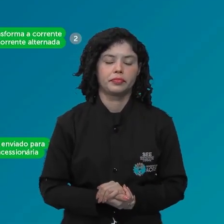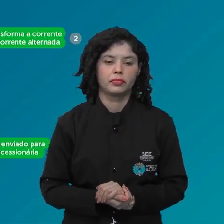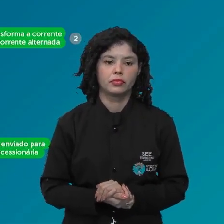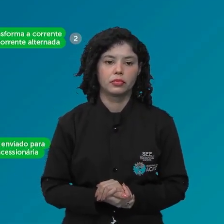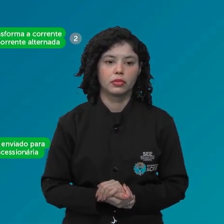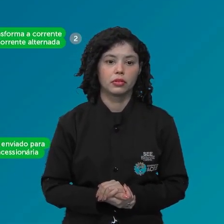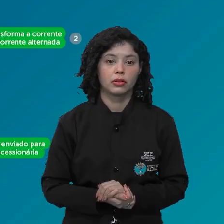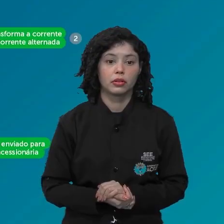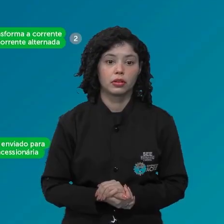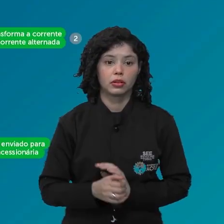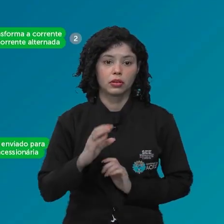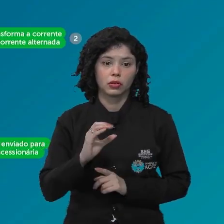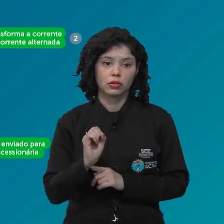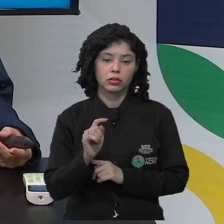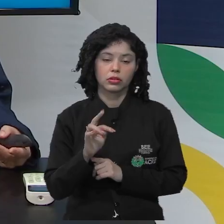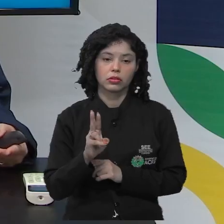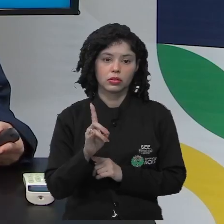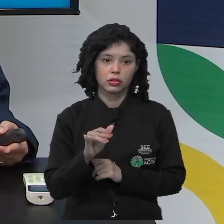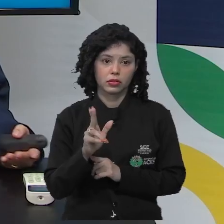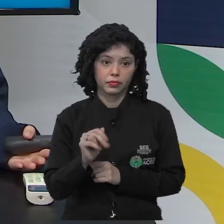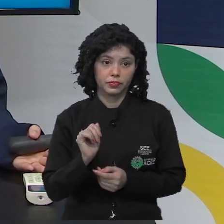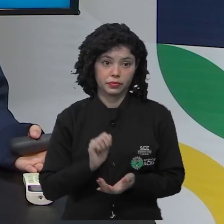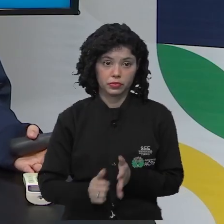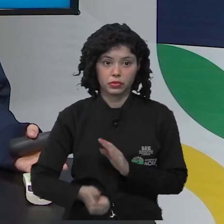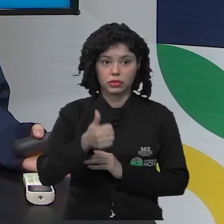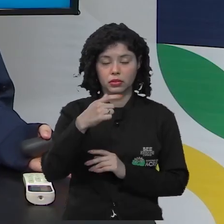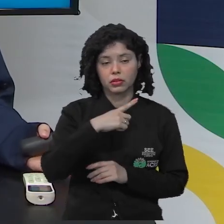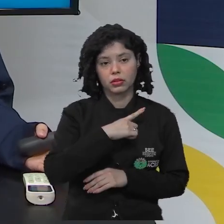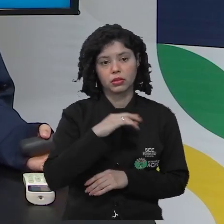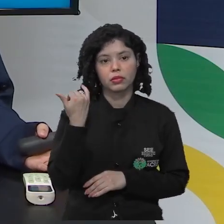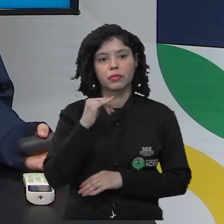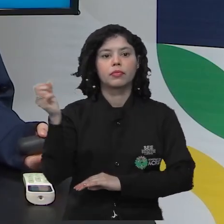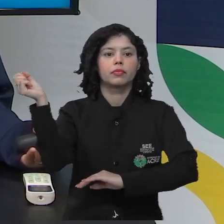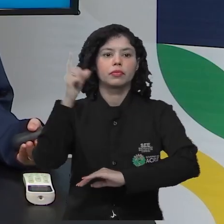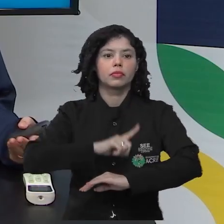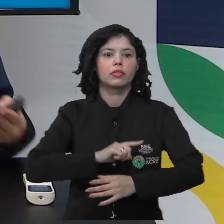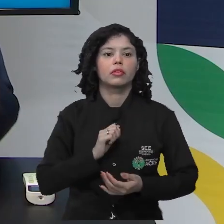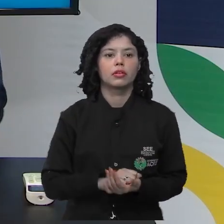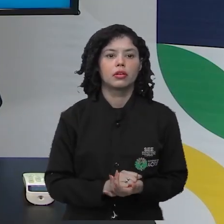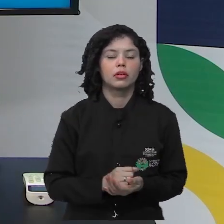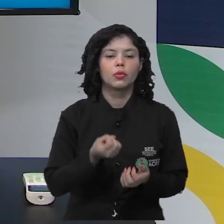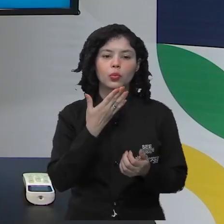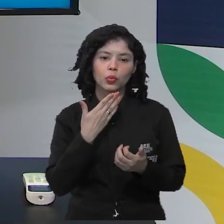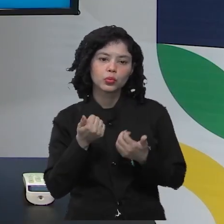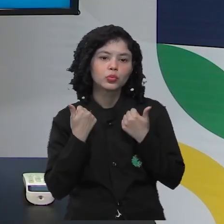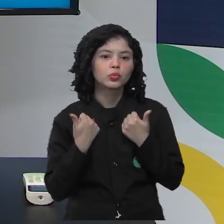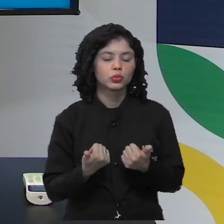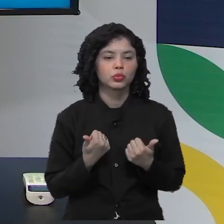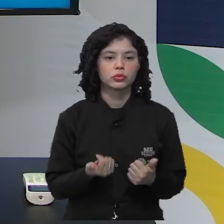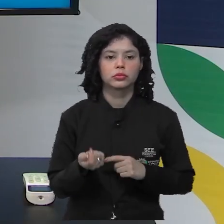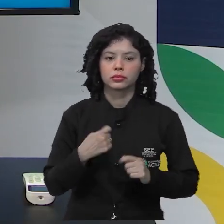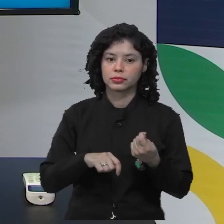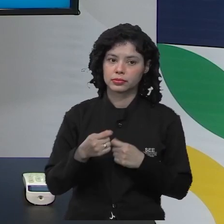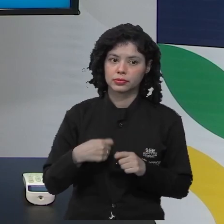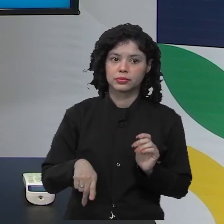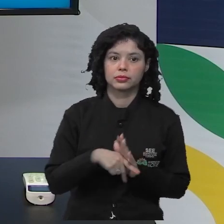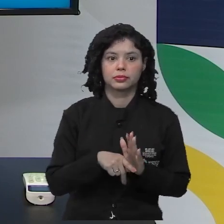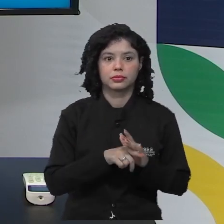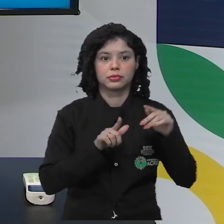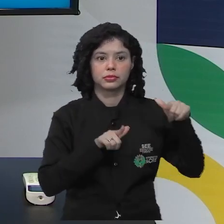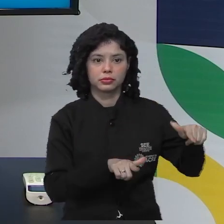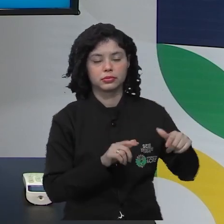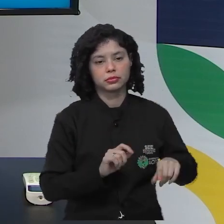da concessionária. Né? Então, a vantagem ali da energia solar, gente, é que ela vai ser muito econômica para quem tem ali a sua